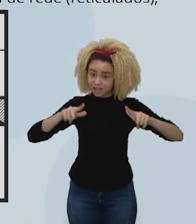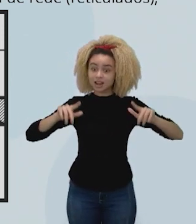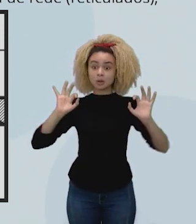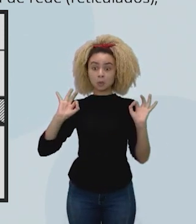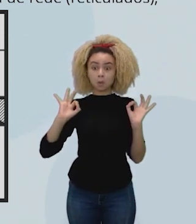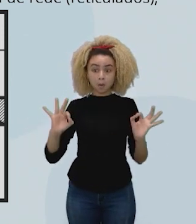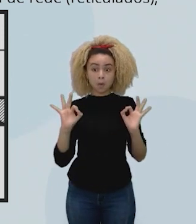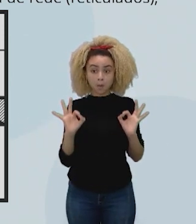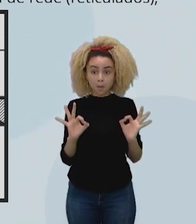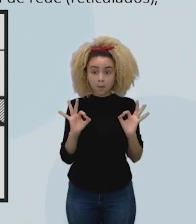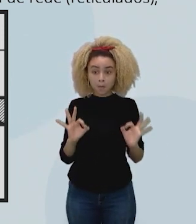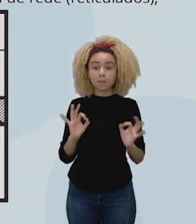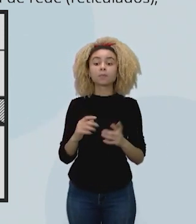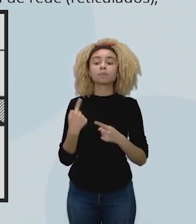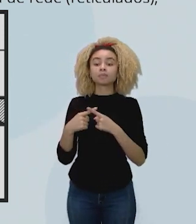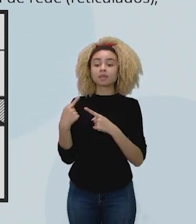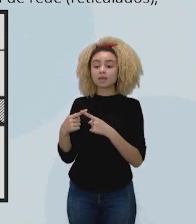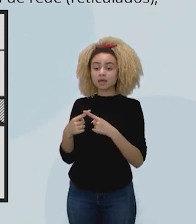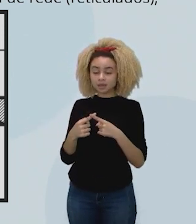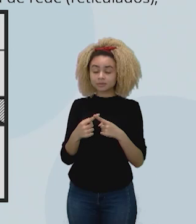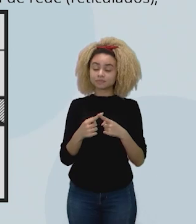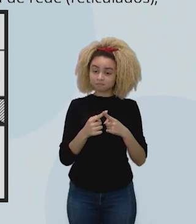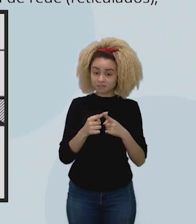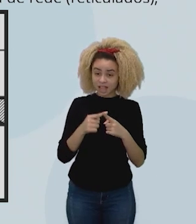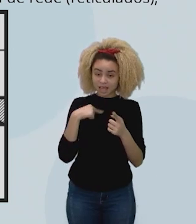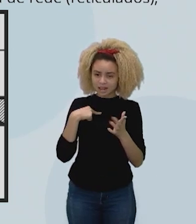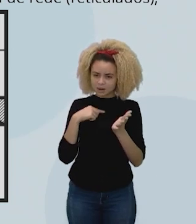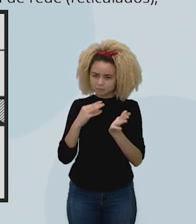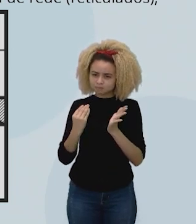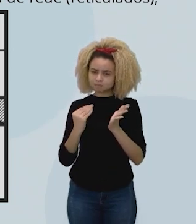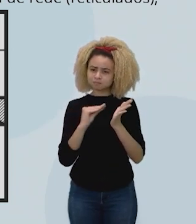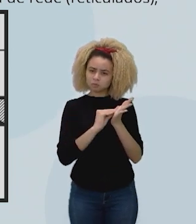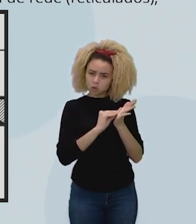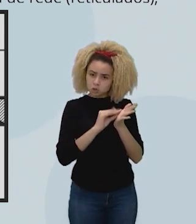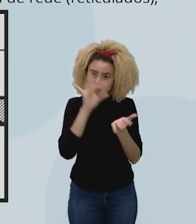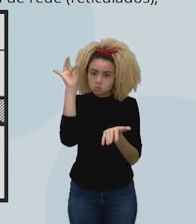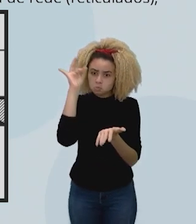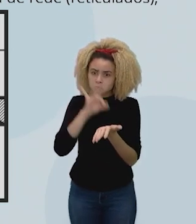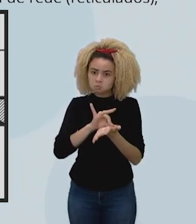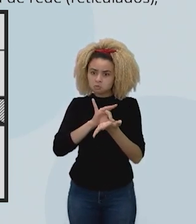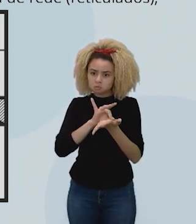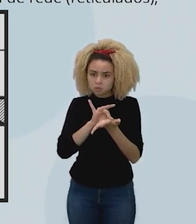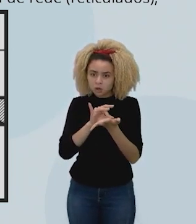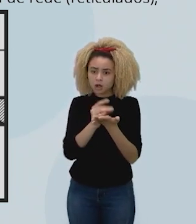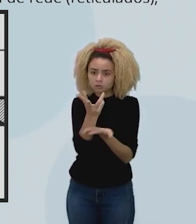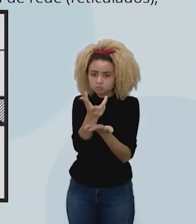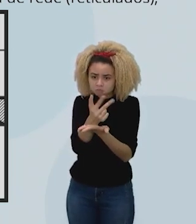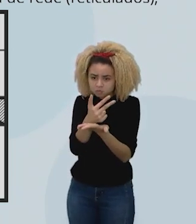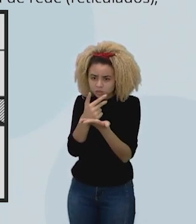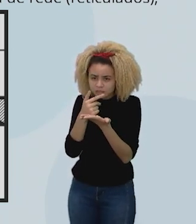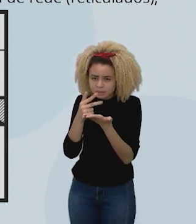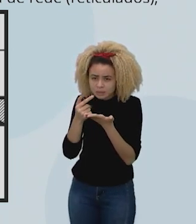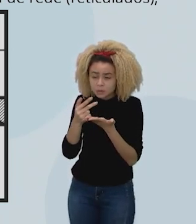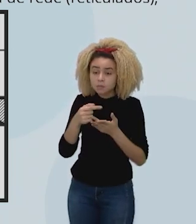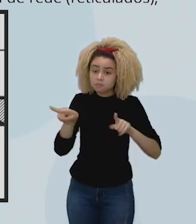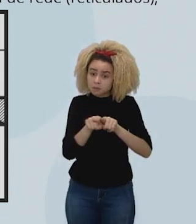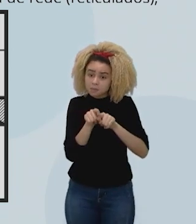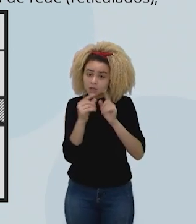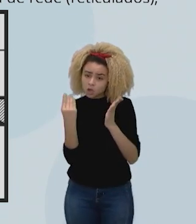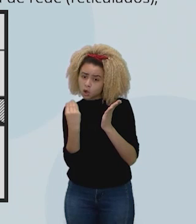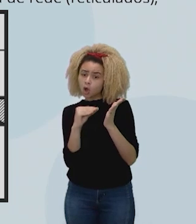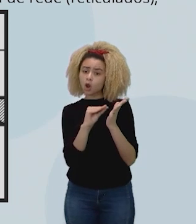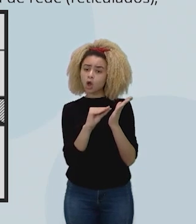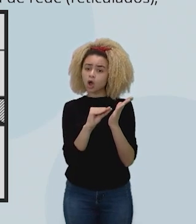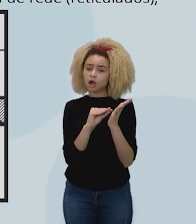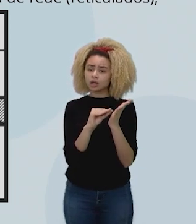os quadrinhos, né? Porque ele, ao mesmo tempo que ele traduz um certo realismo nas suas obras, ele também coloca, né,